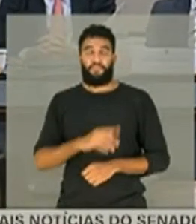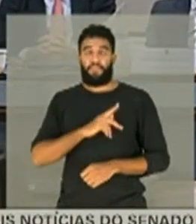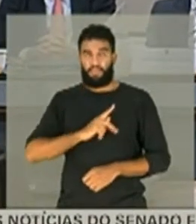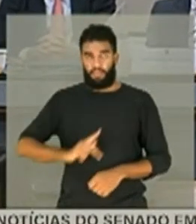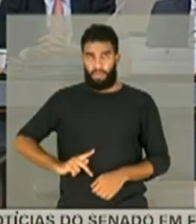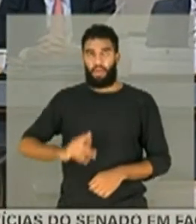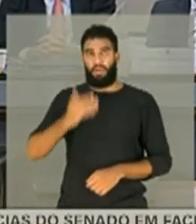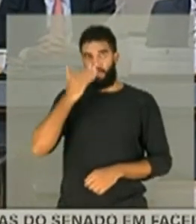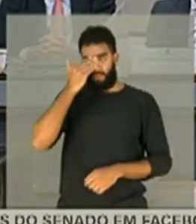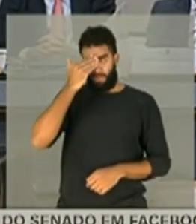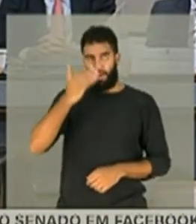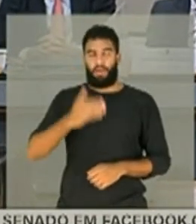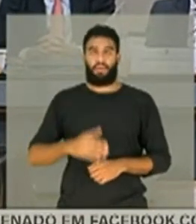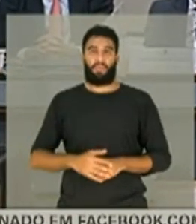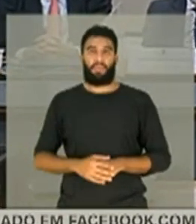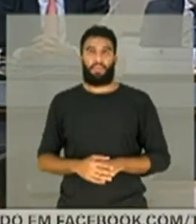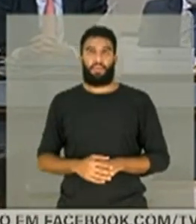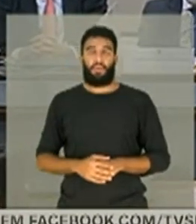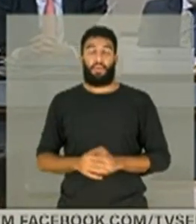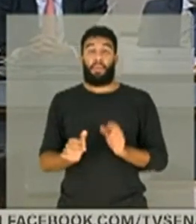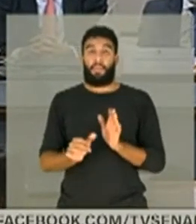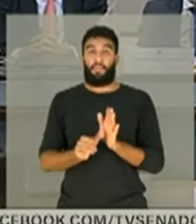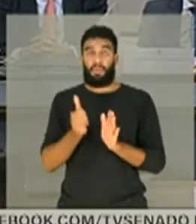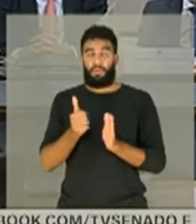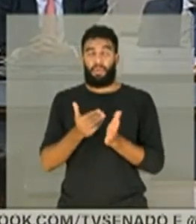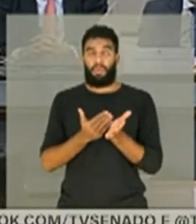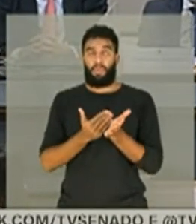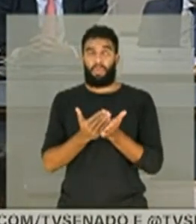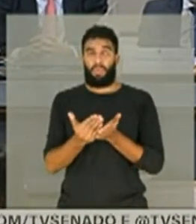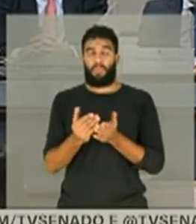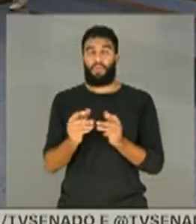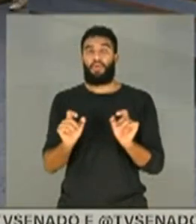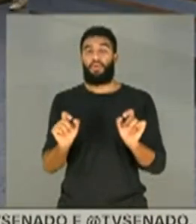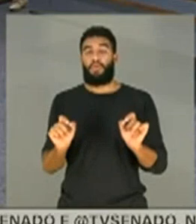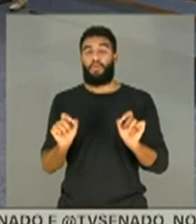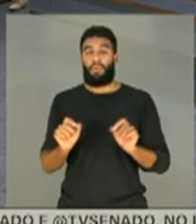Presidente dessa sessão, eu quero, em primeiro lugar, começar